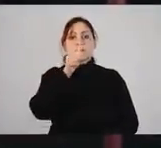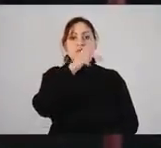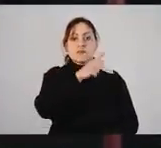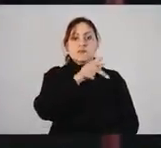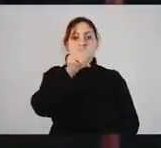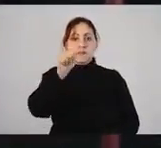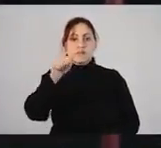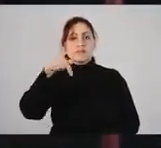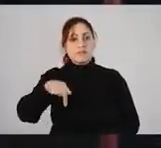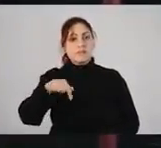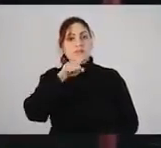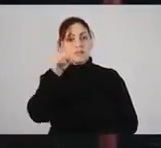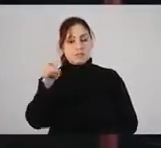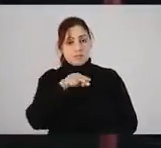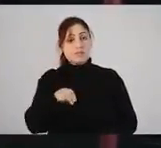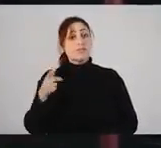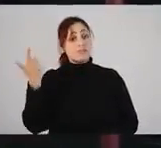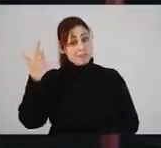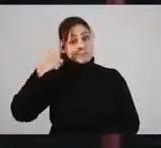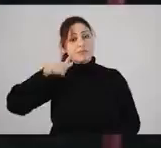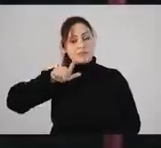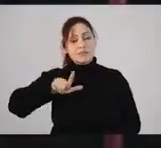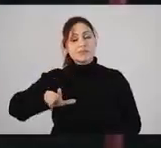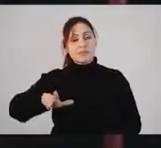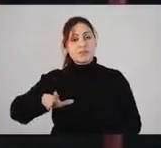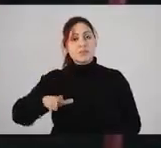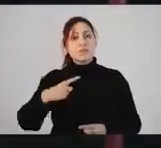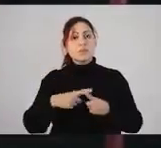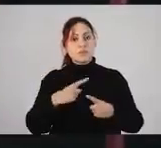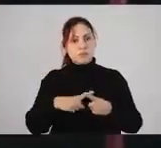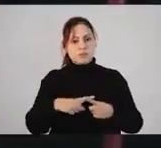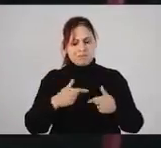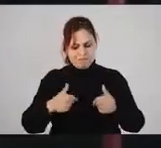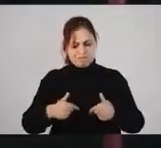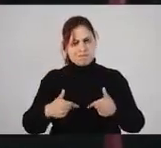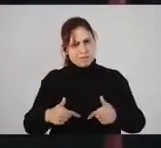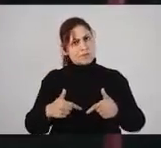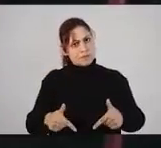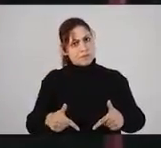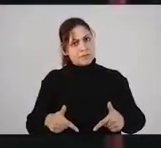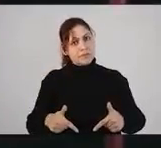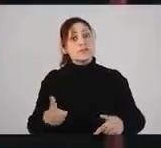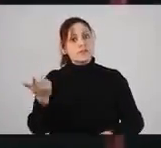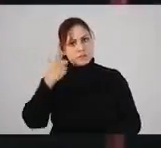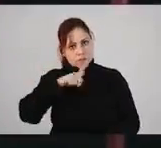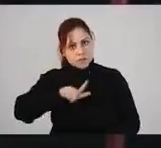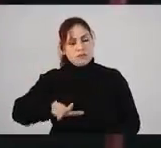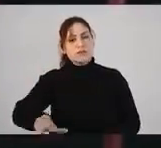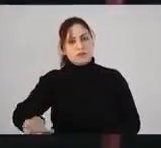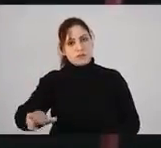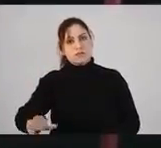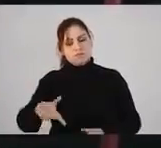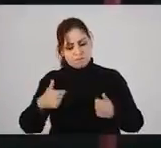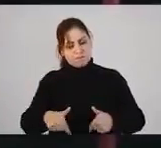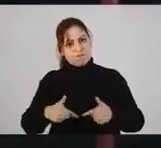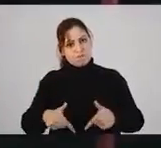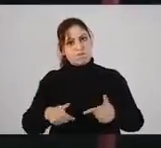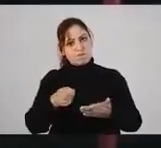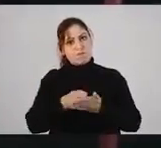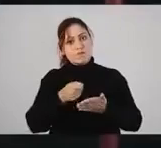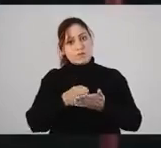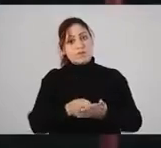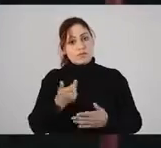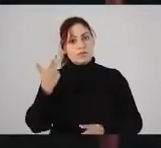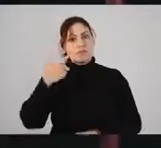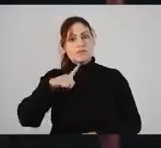Mineirão. E teve, a gente teve êxito, porque quando ele estava na luta, né, ele